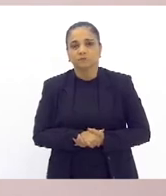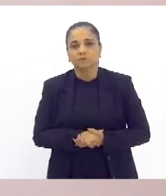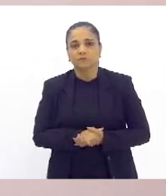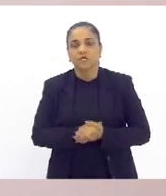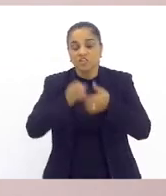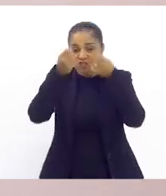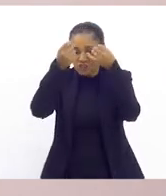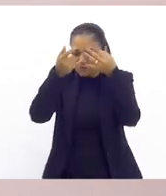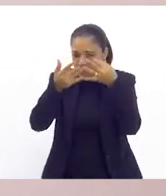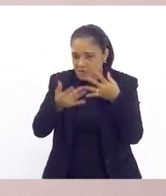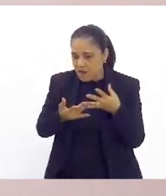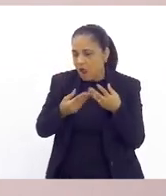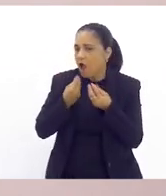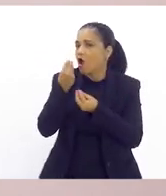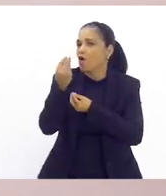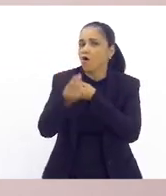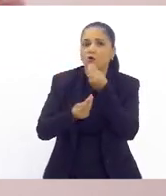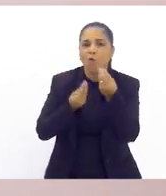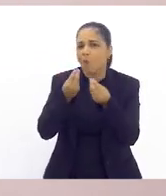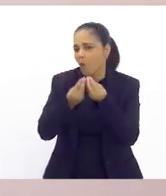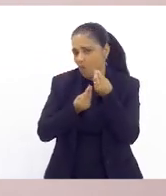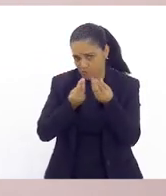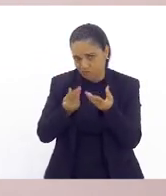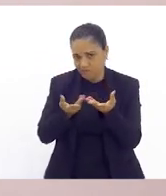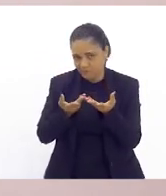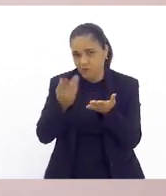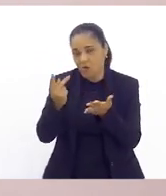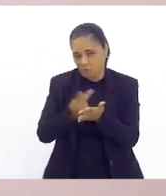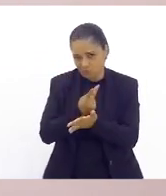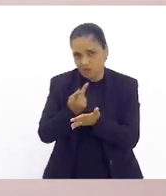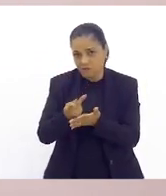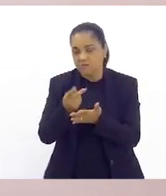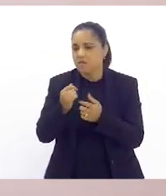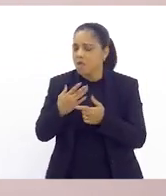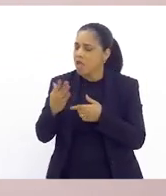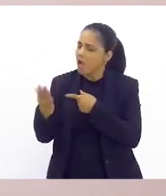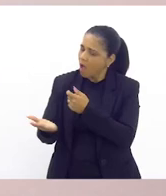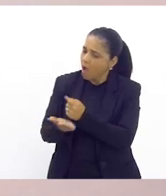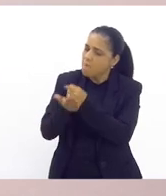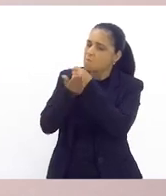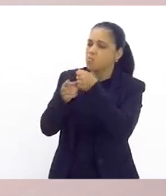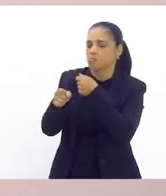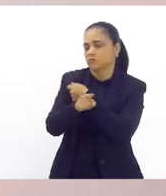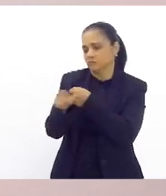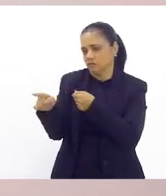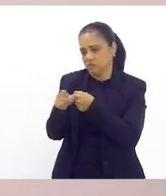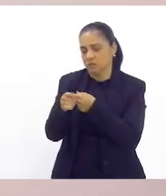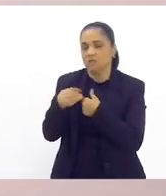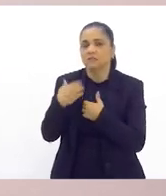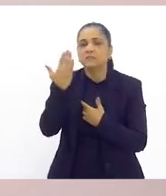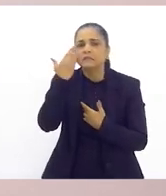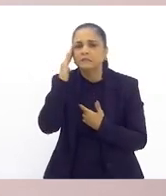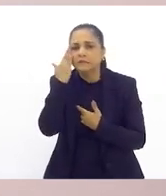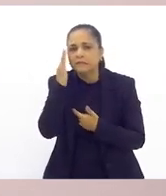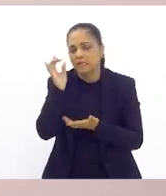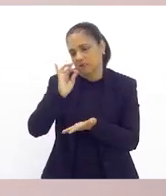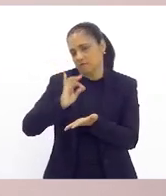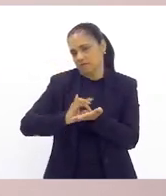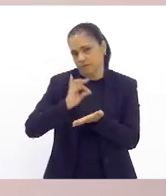explicar isso para vocês e poder contar com o apoio de vocês para entender essa realidade tenho certeza que vocês